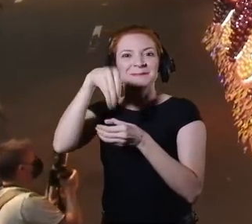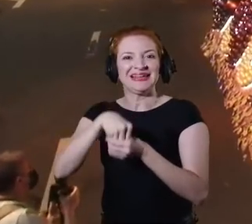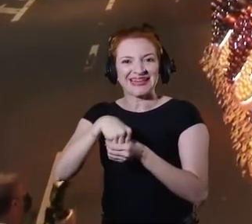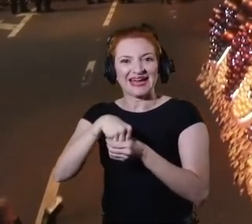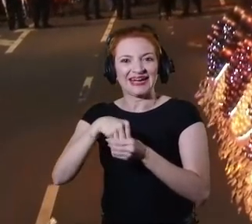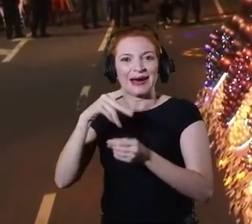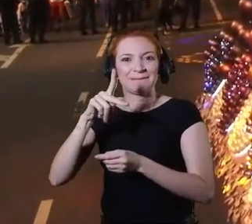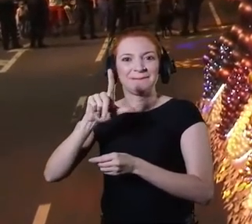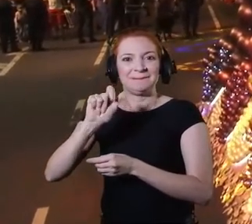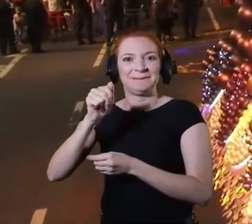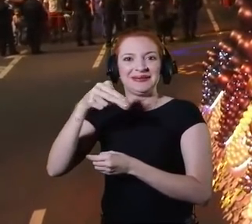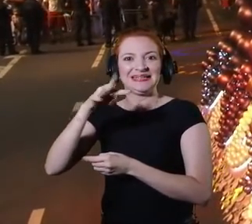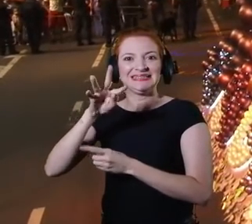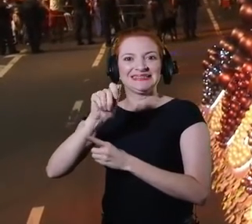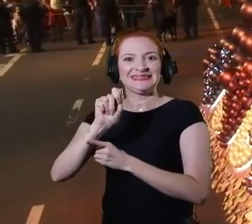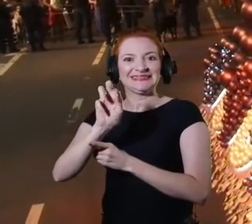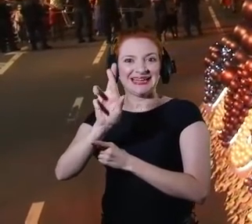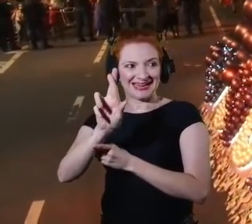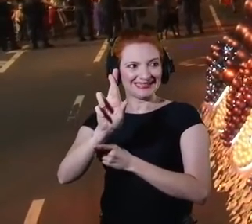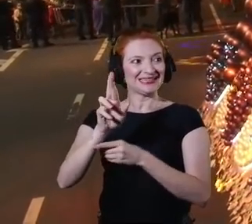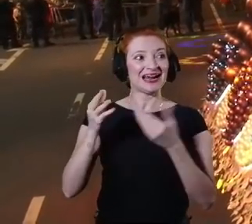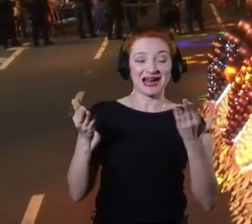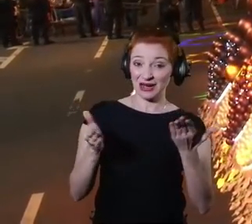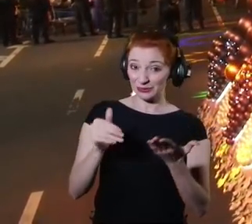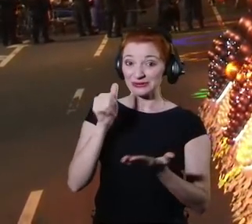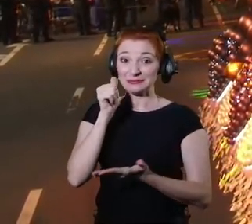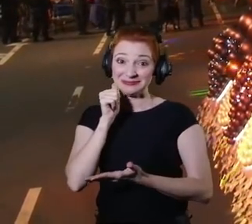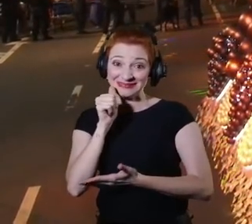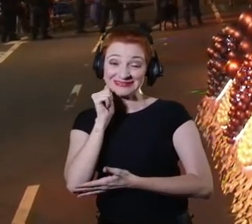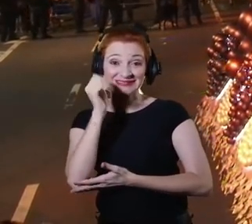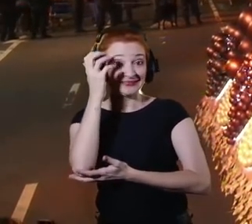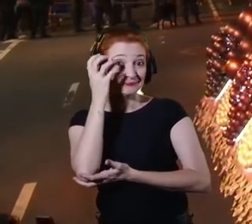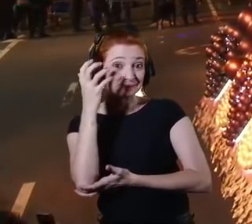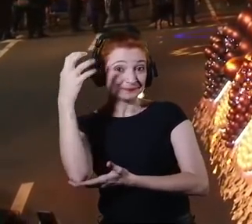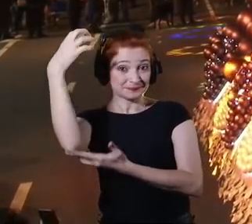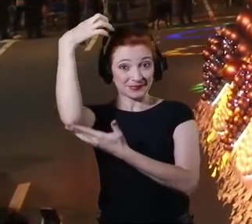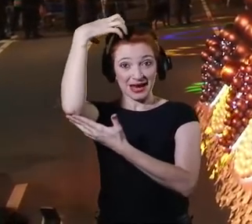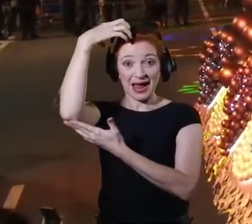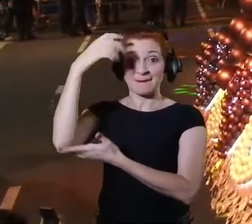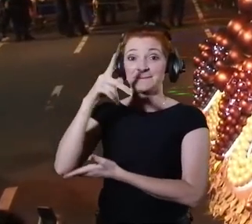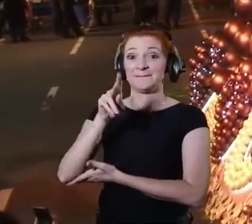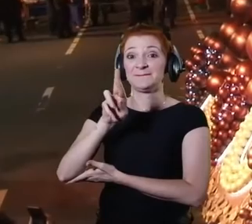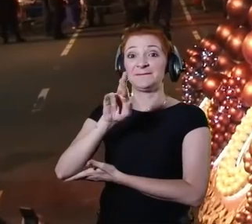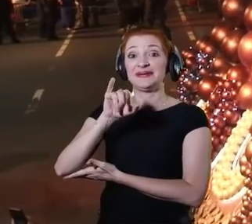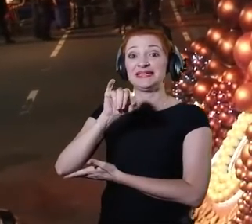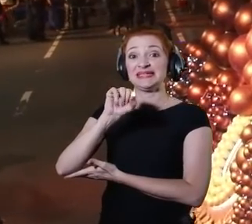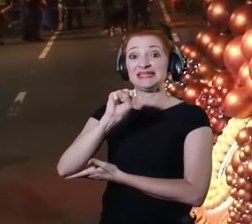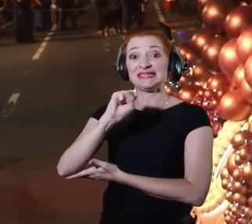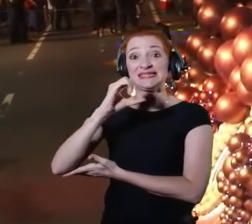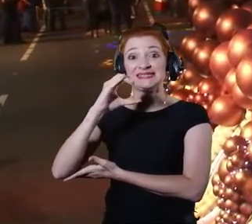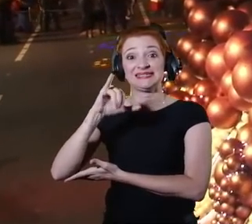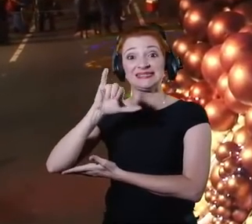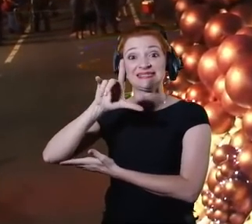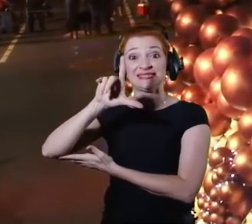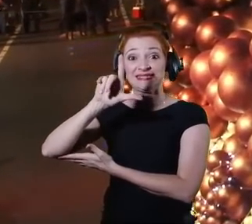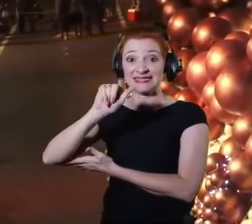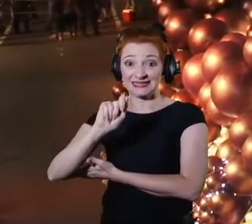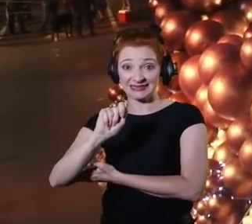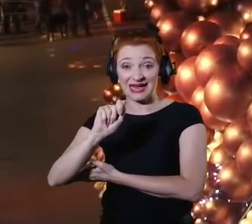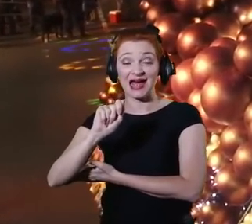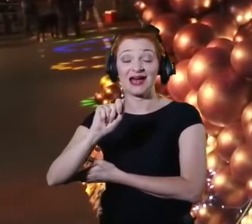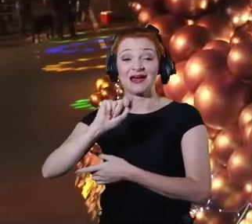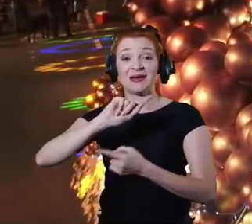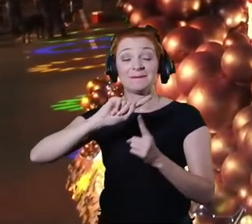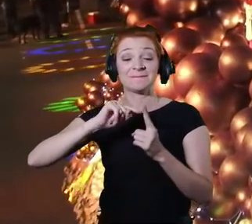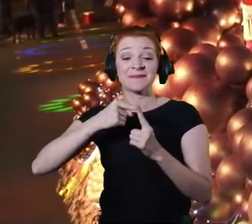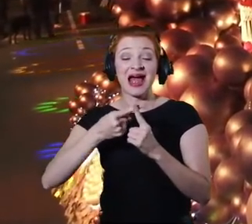Priscila Zanol, a rainha da Festa Nacional da Uva 2022, junto dela, o